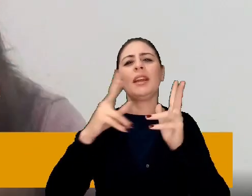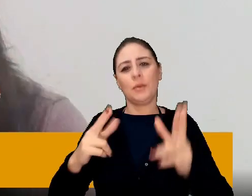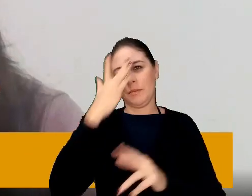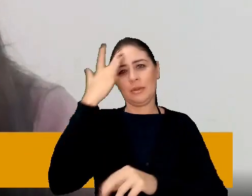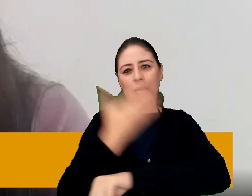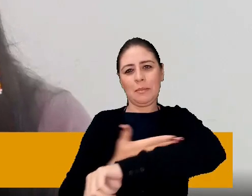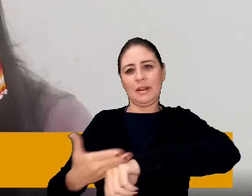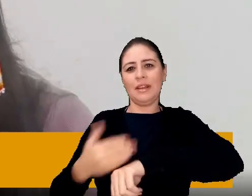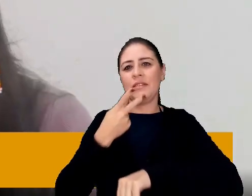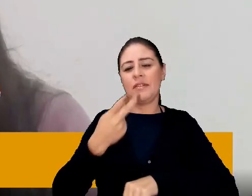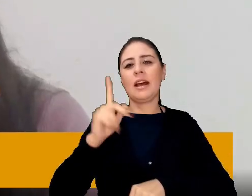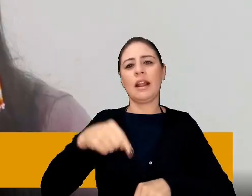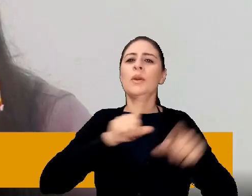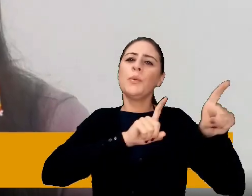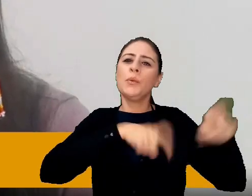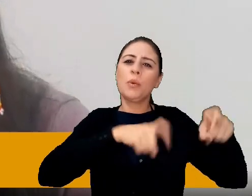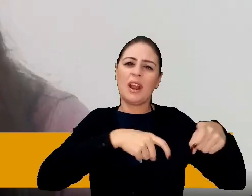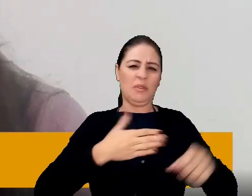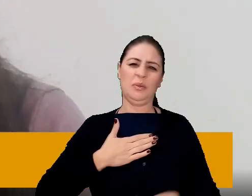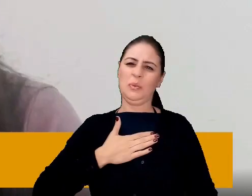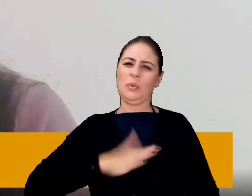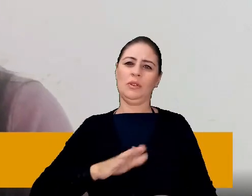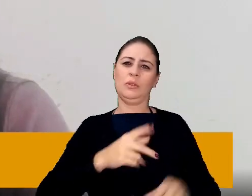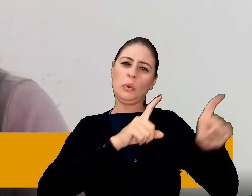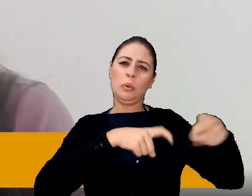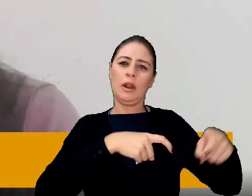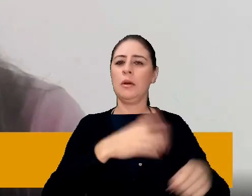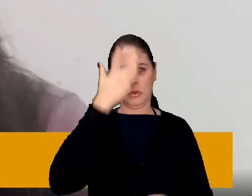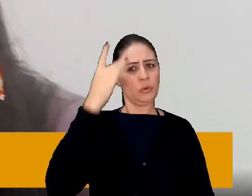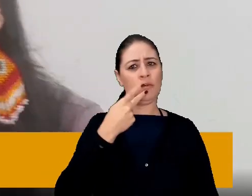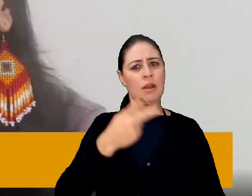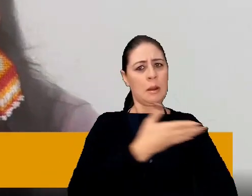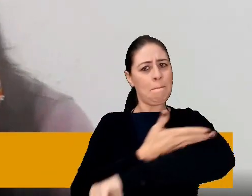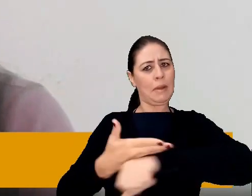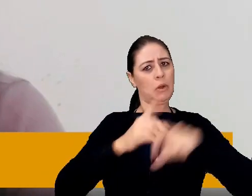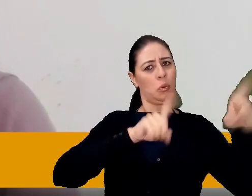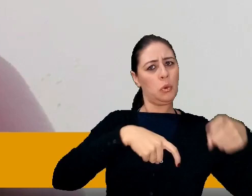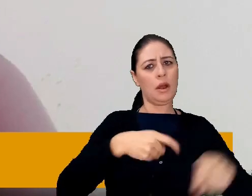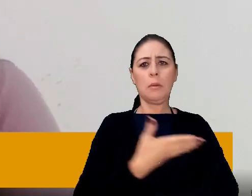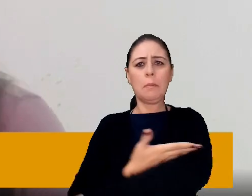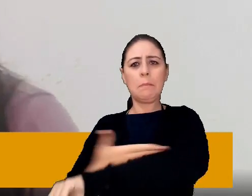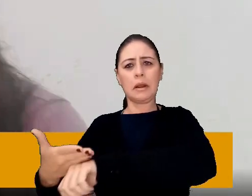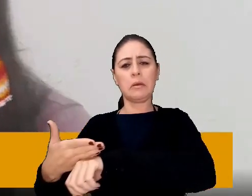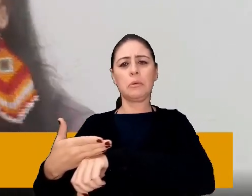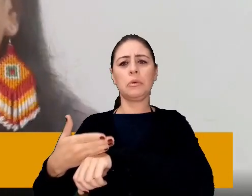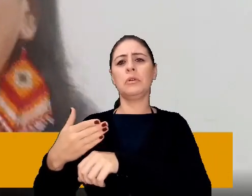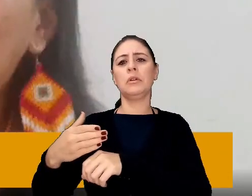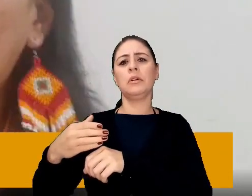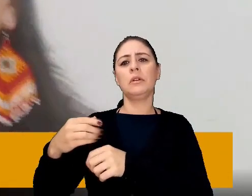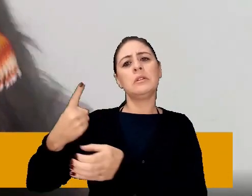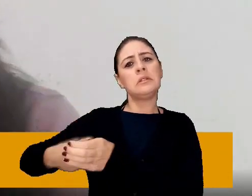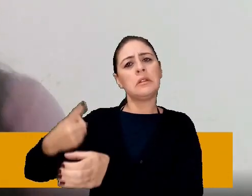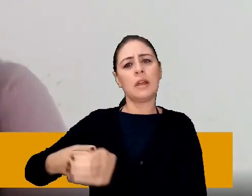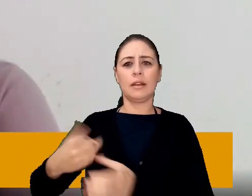como os brancos dizem, rural, né? Que eu também não gosto desse termo, porque ninguém fala branco rural e branco urbano. Ninguém fala